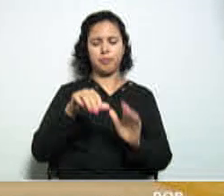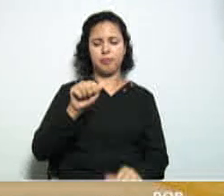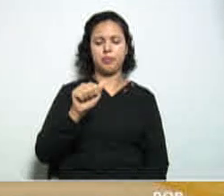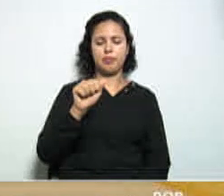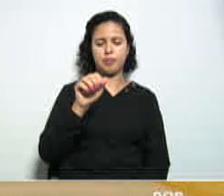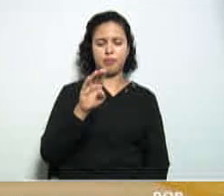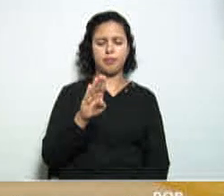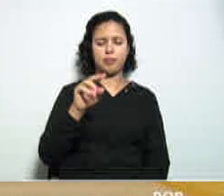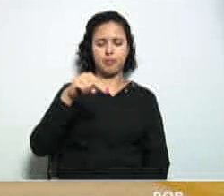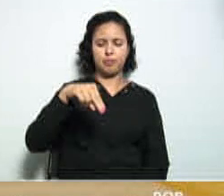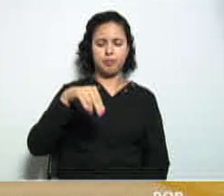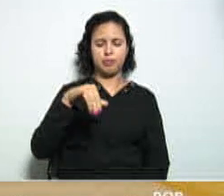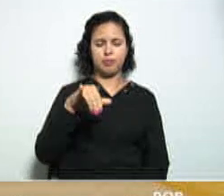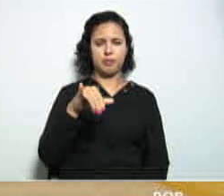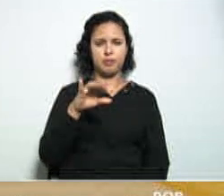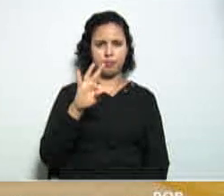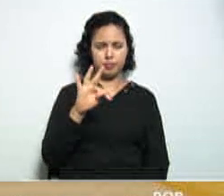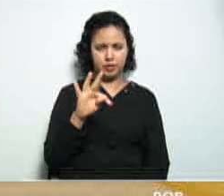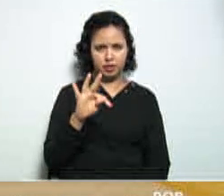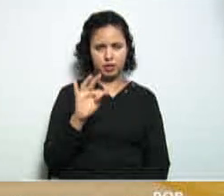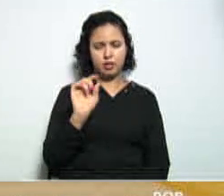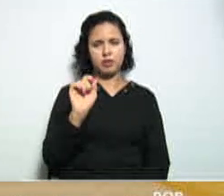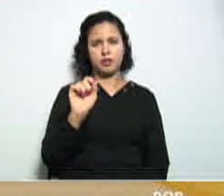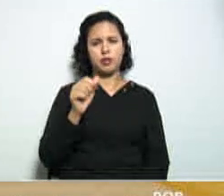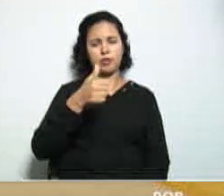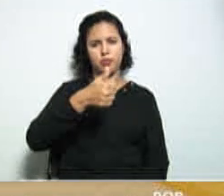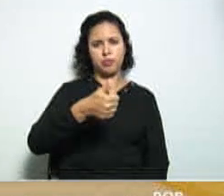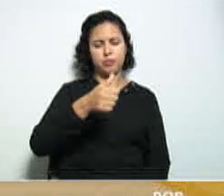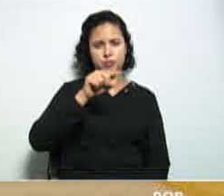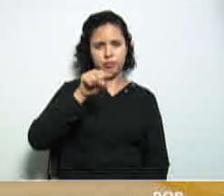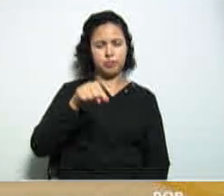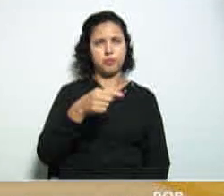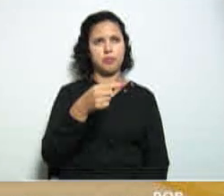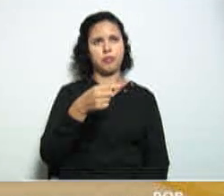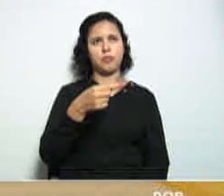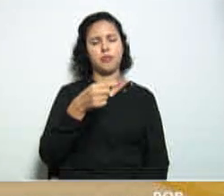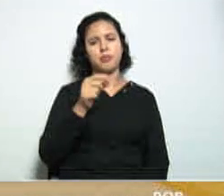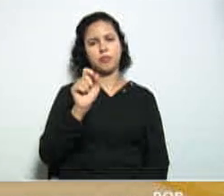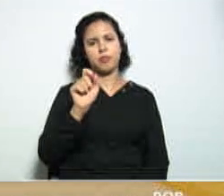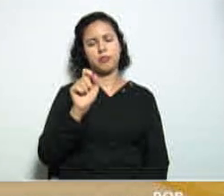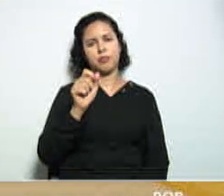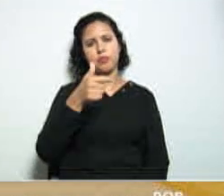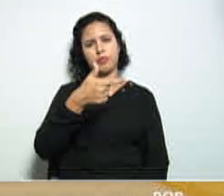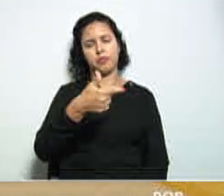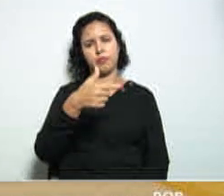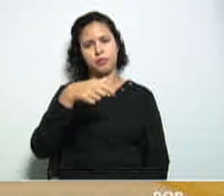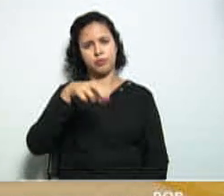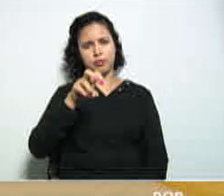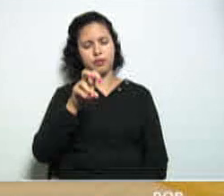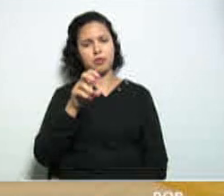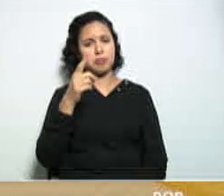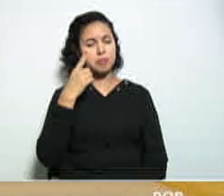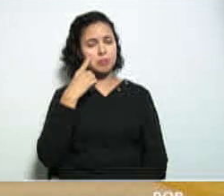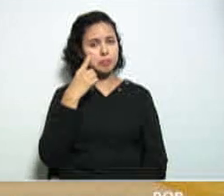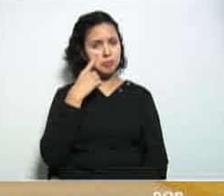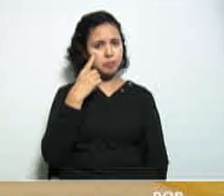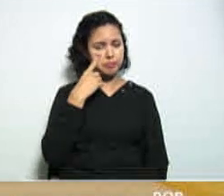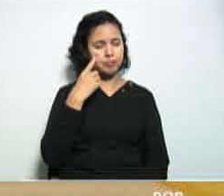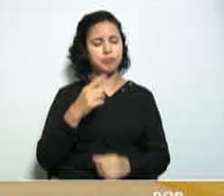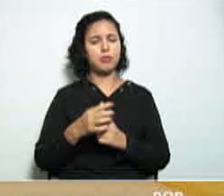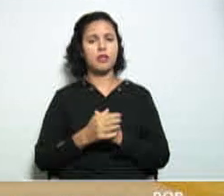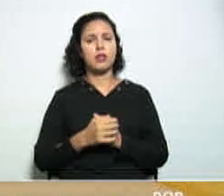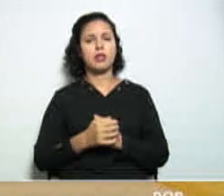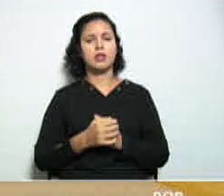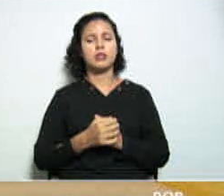de 1,25 e não 1,5, já vem previamente configurado, mas você deve conferir para não correr o risco.